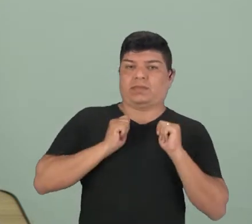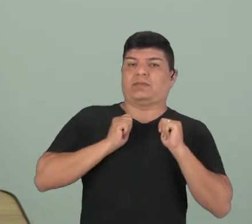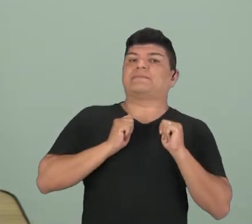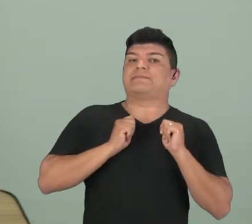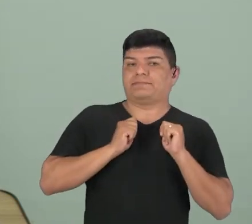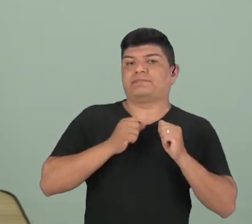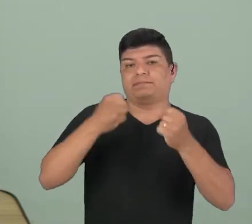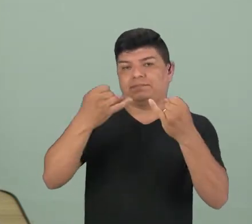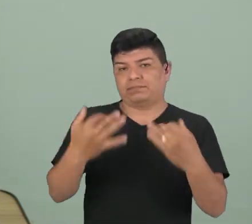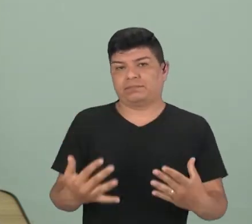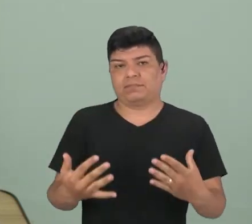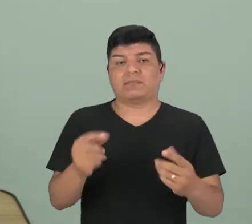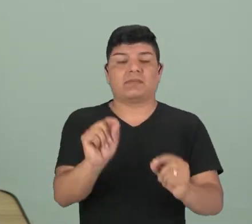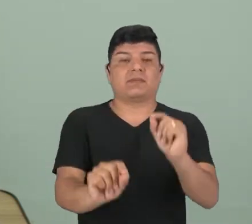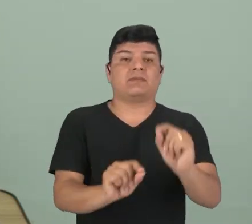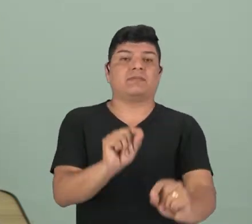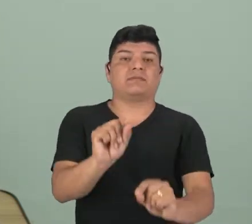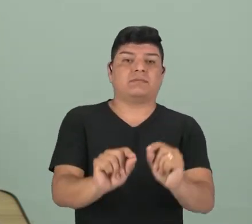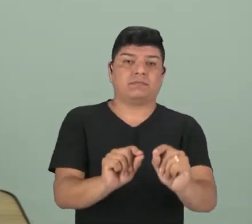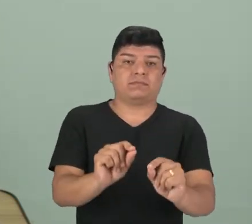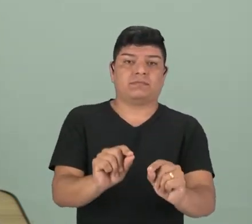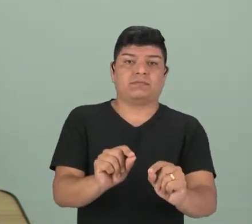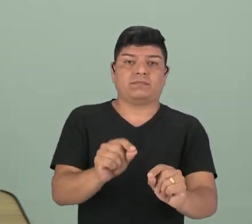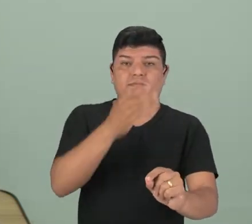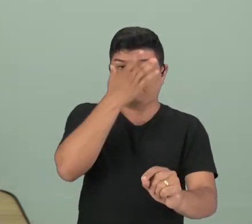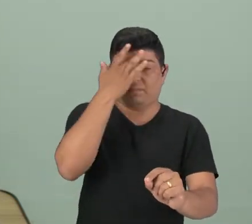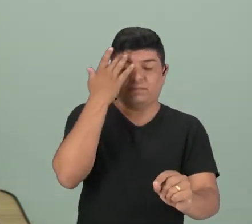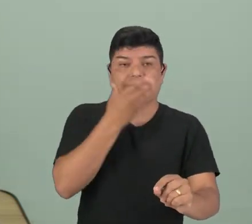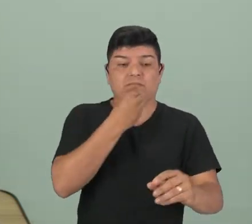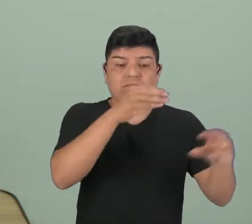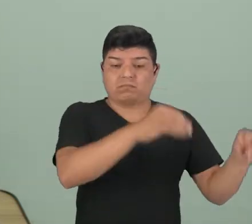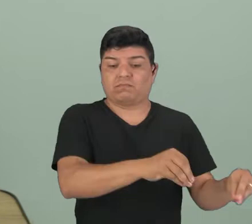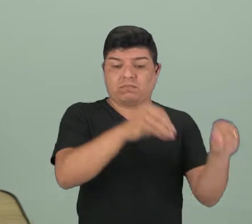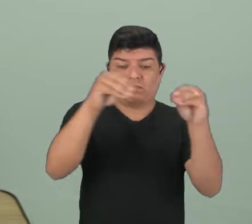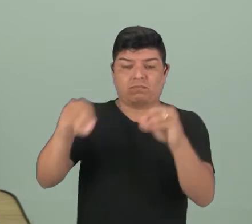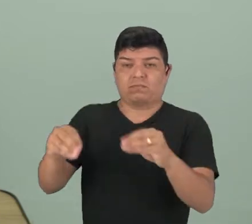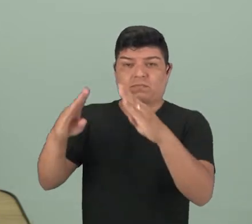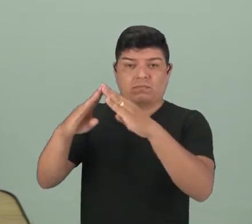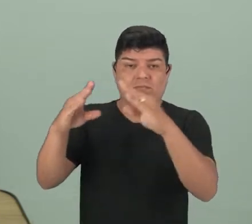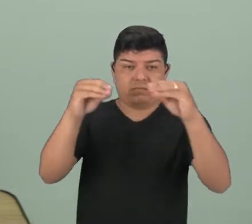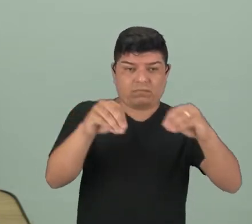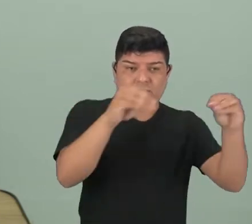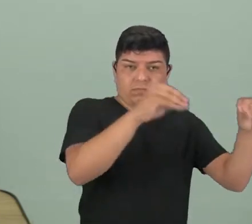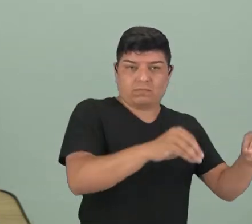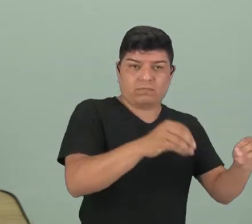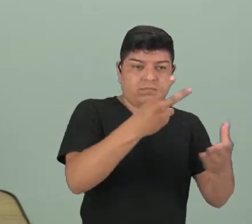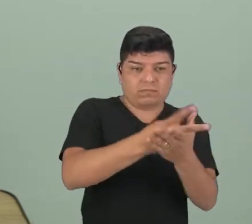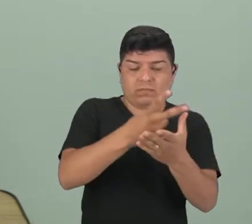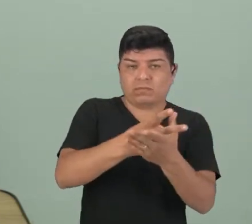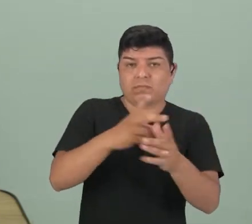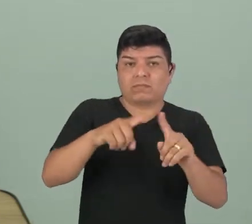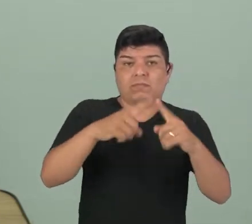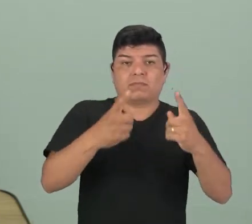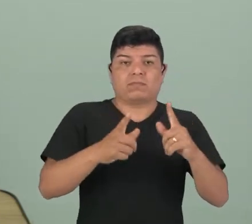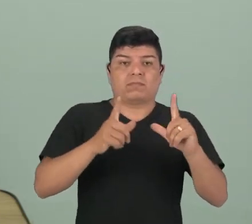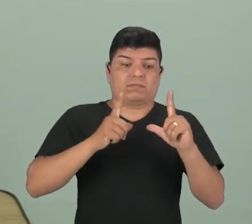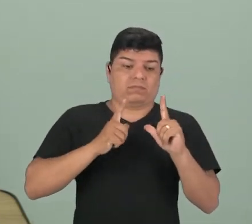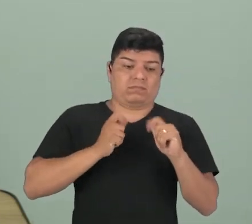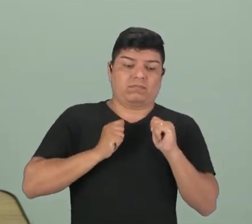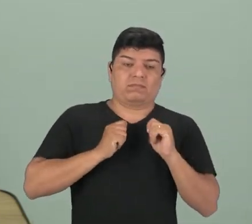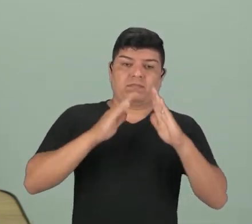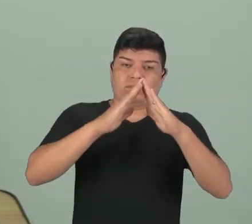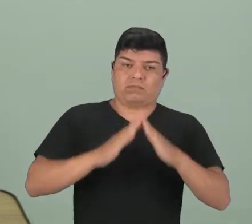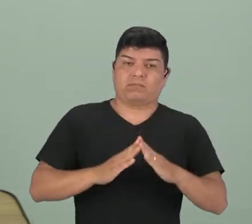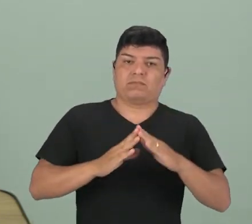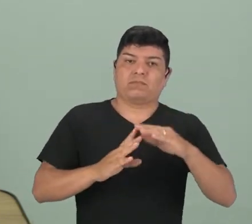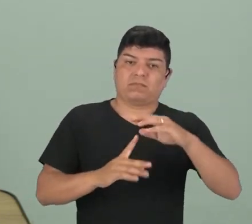sedentarização, como a gente fala, que é o quê? Os nômades, eles mudavam com frequência, e os sedentários não, eles já tinham moradia fixa. E